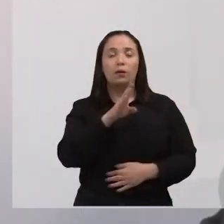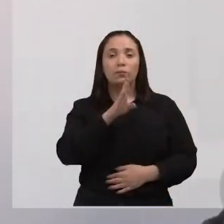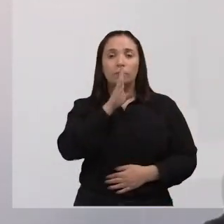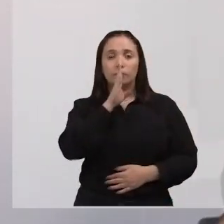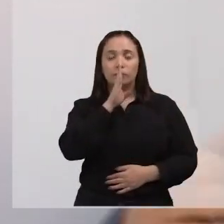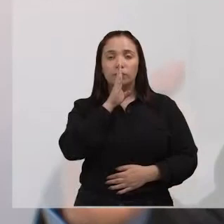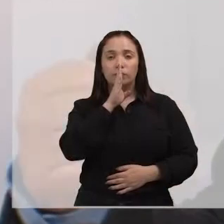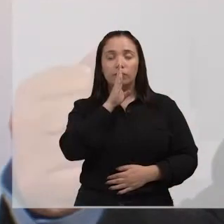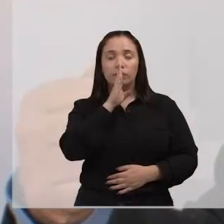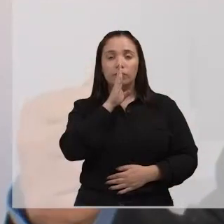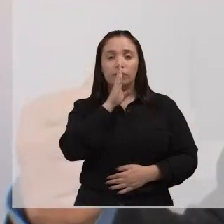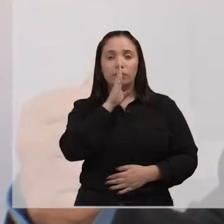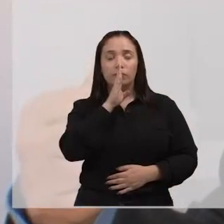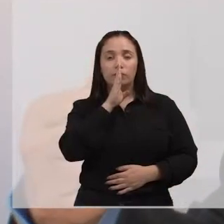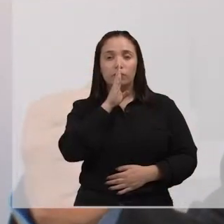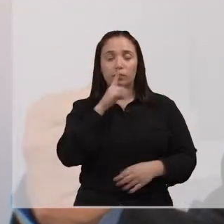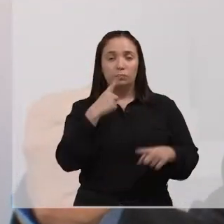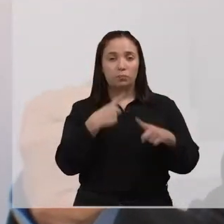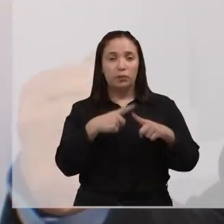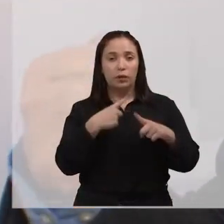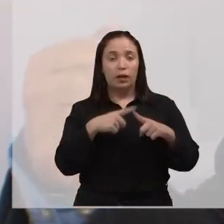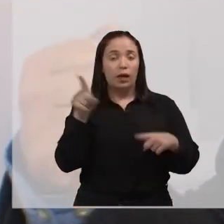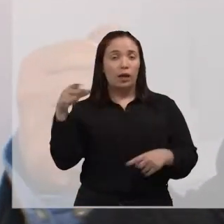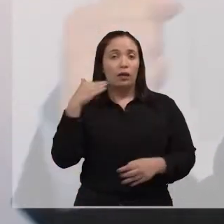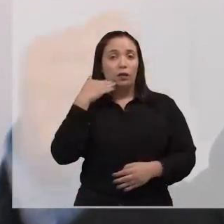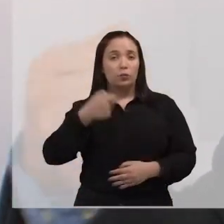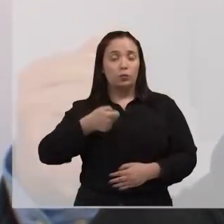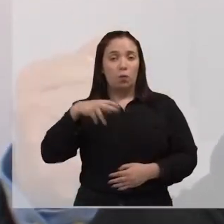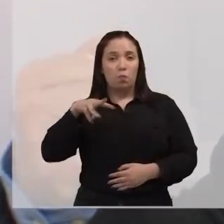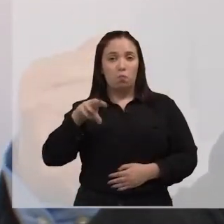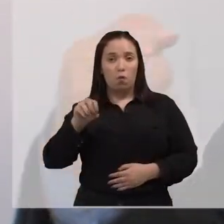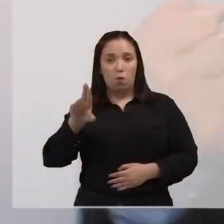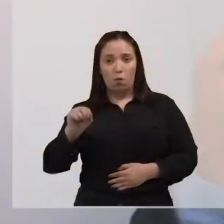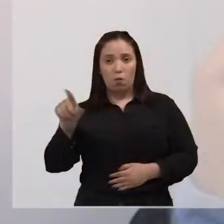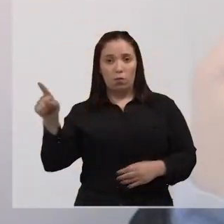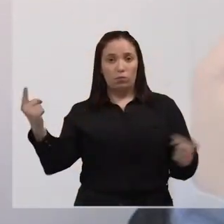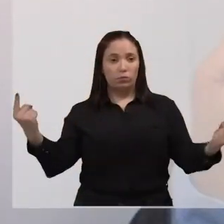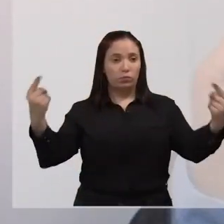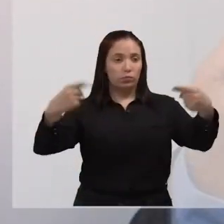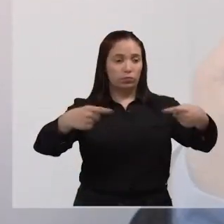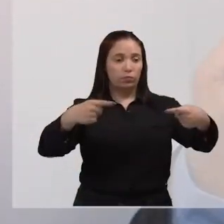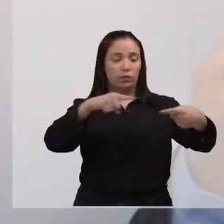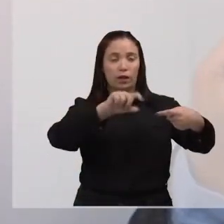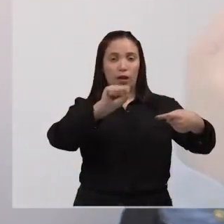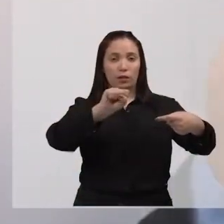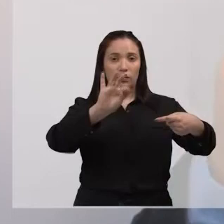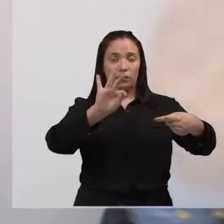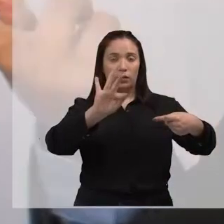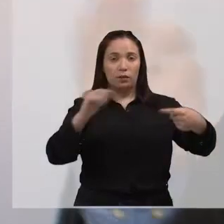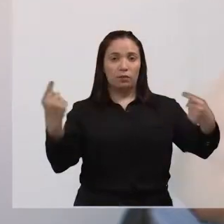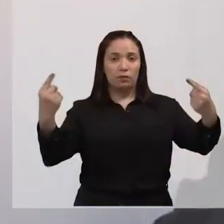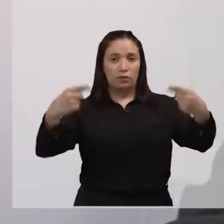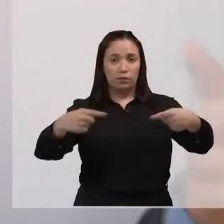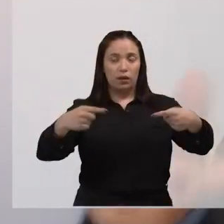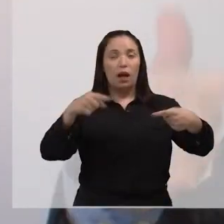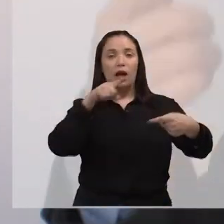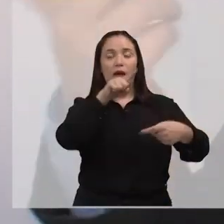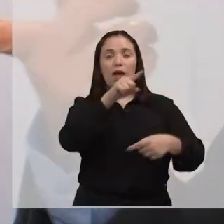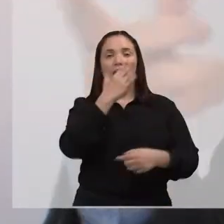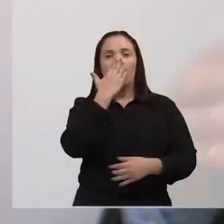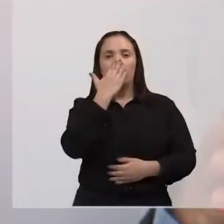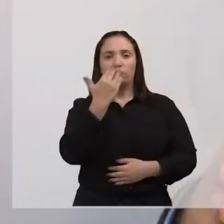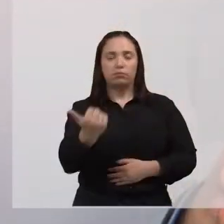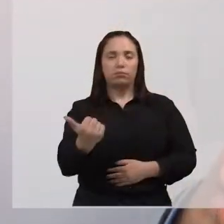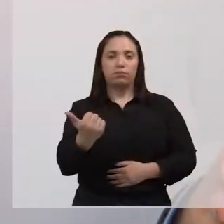ação de enfrentamento do juiz Moro com o Supremo Tribunal Federal, o beneficiado é ele. Porque